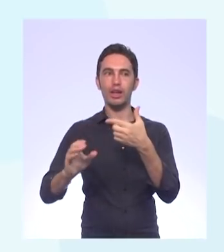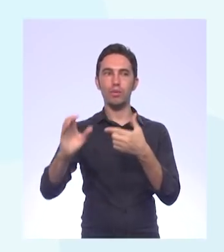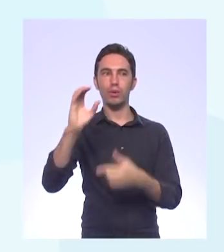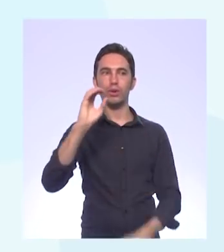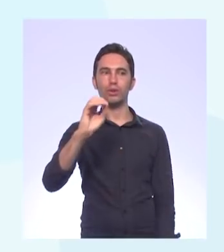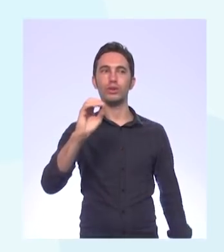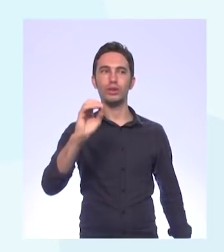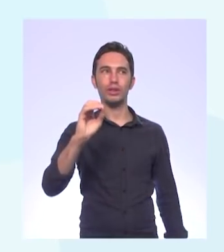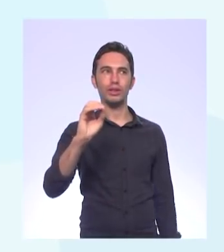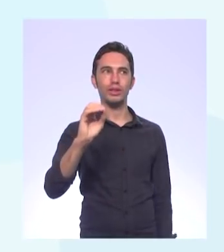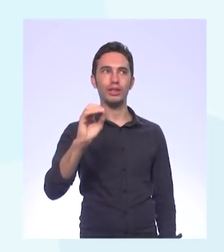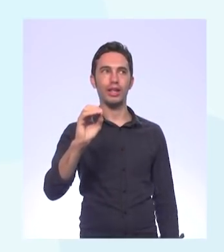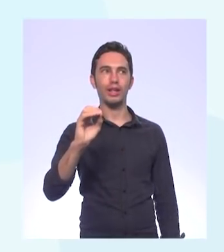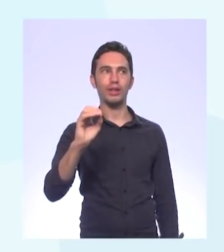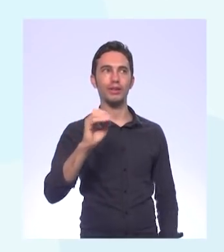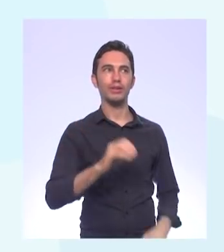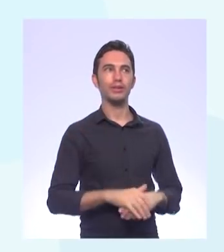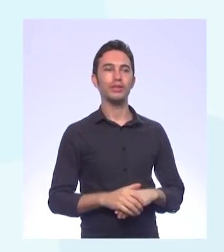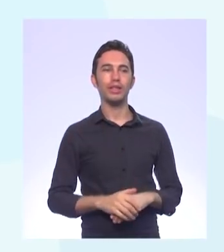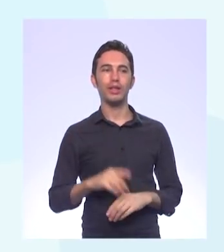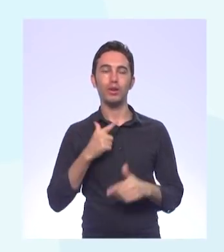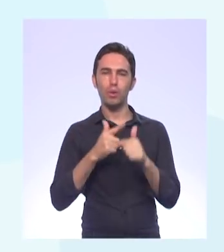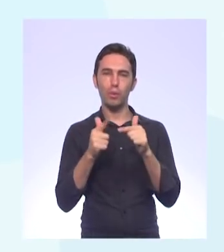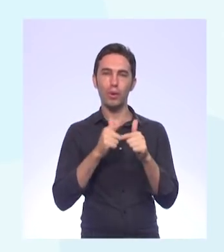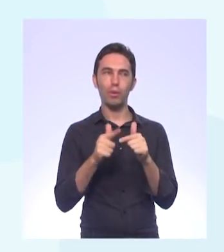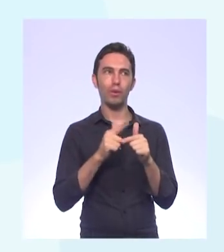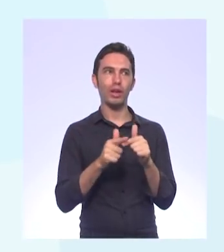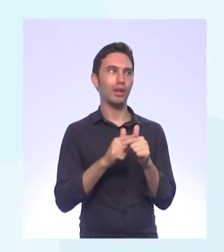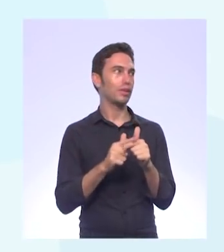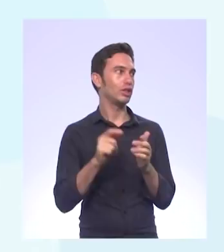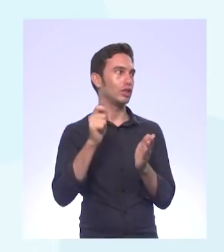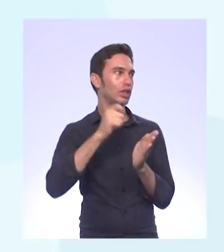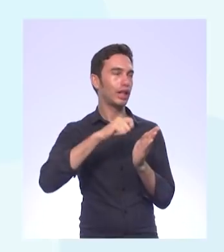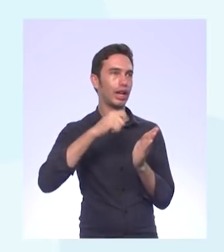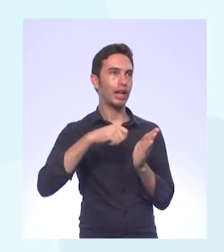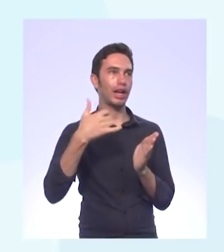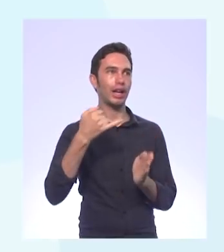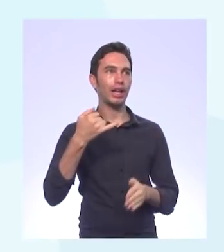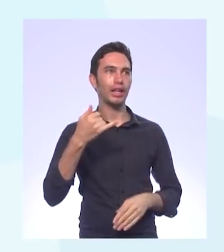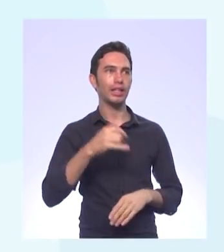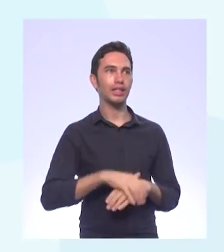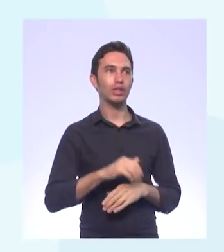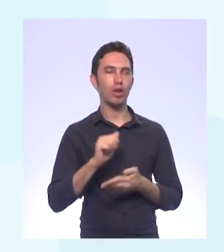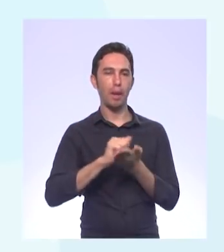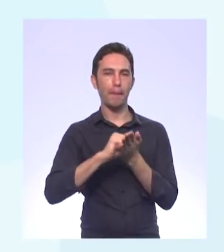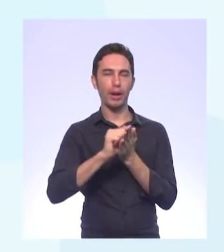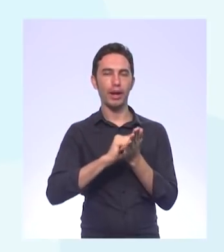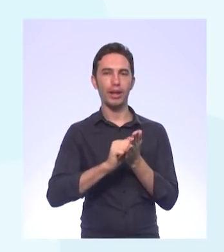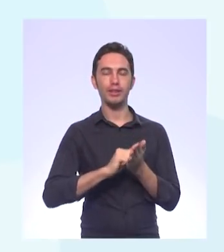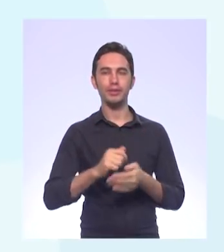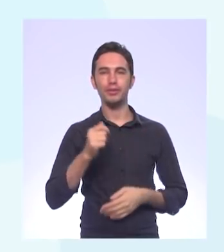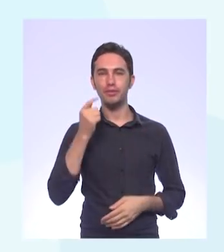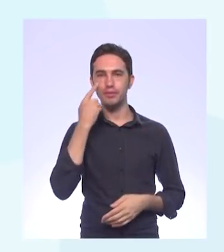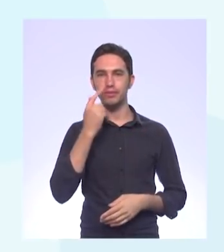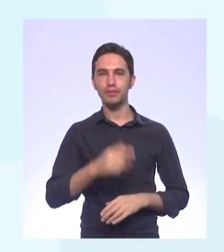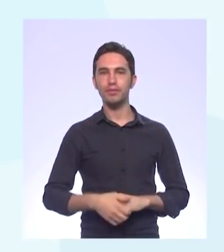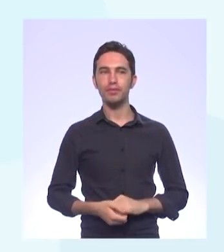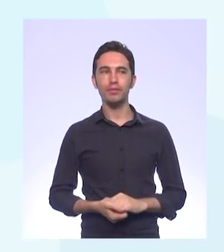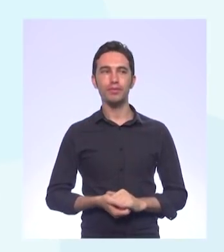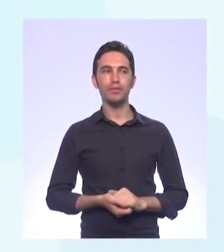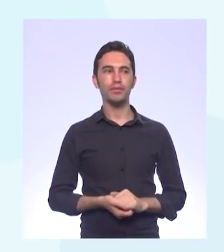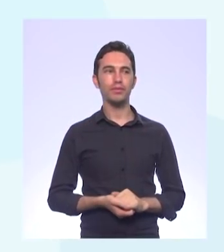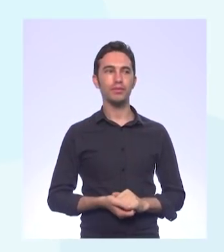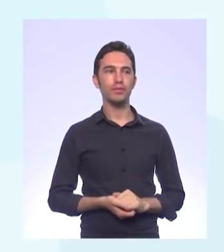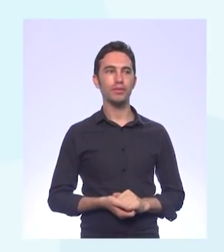é porque eu tô com problema de caneta aqui né só pagar isso daqui há